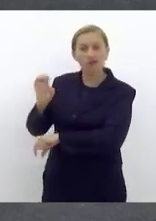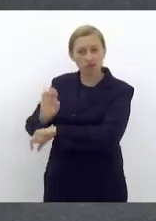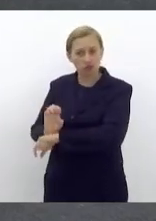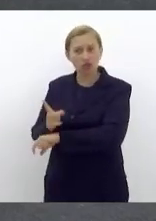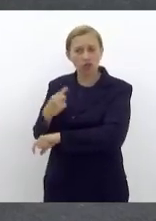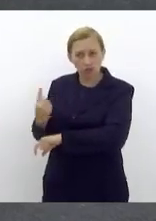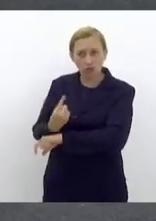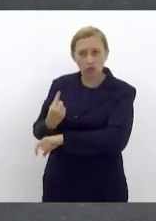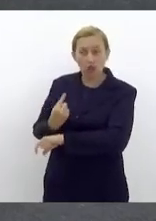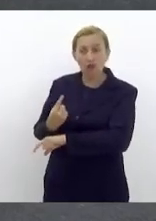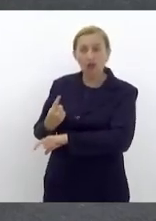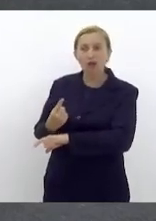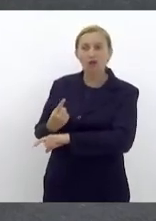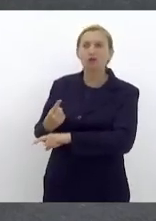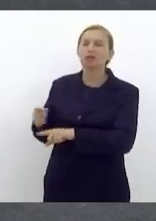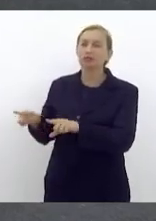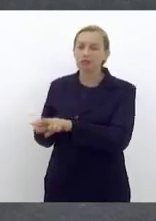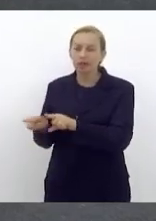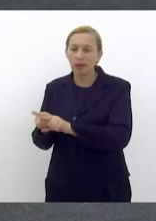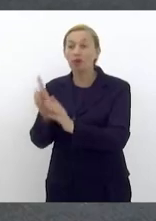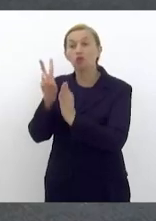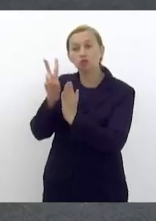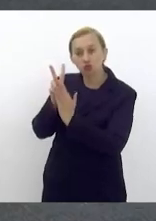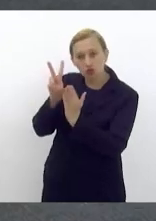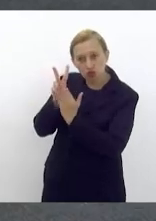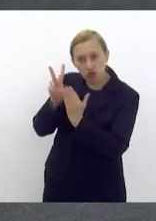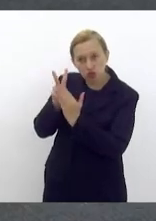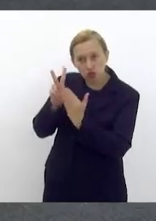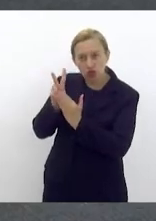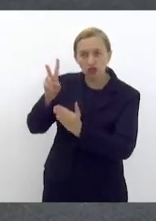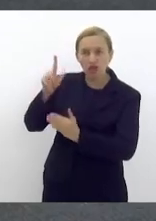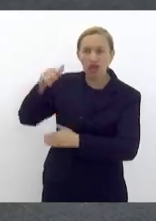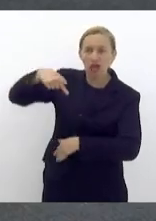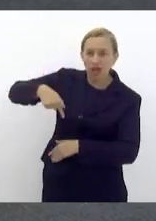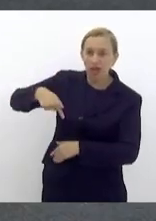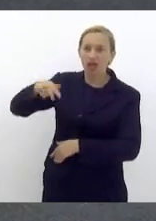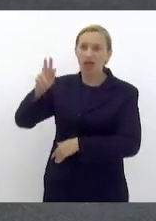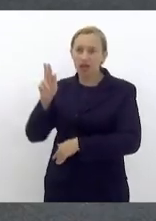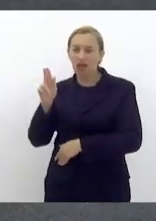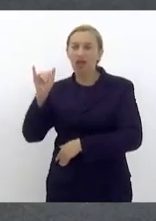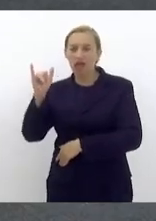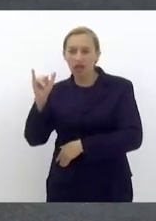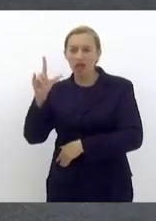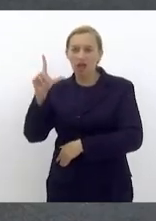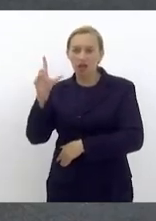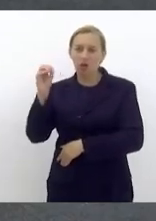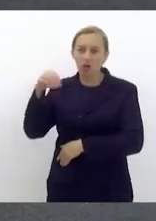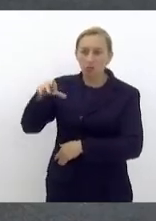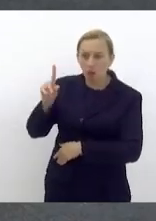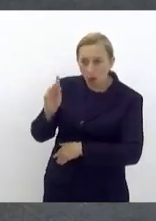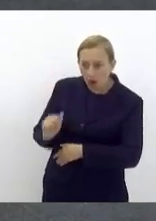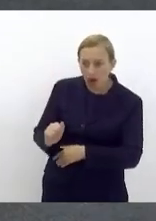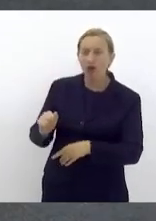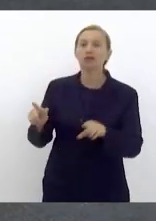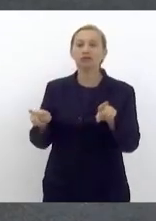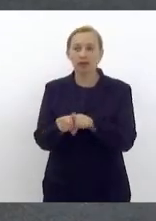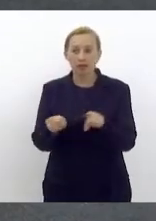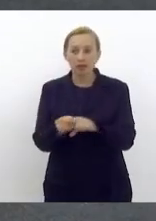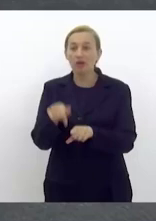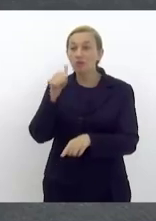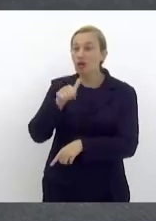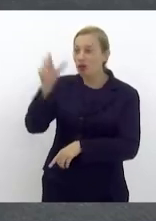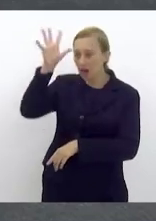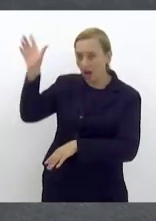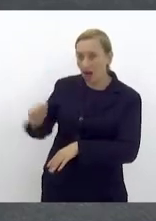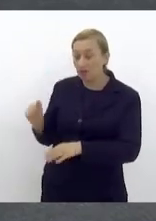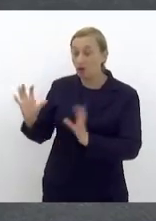também perpassa, né, pelas indígenas, pelas quilombolas, né, as mulheres afrodescendentes. Então, um conjunto